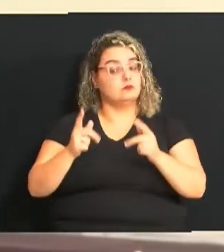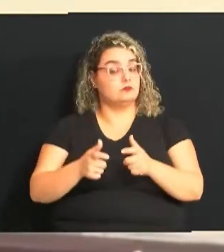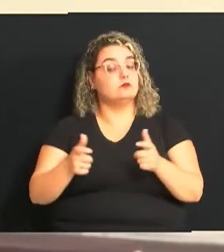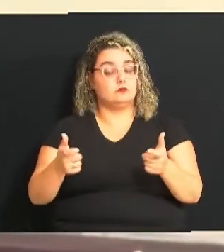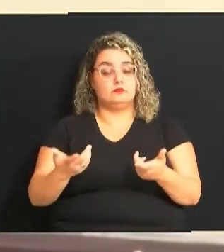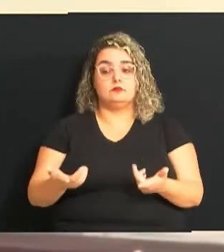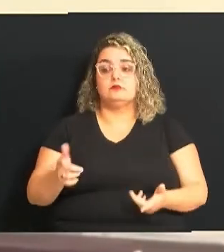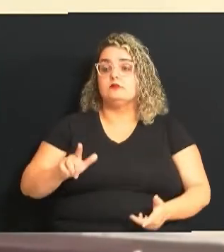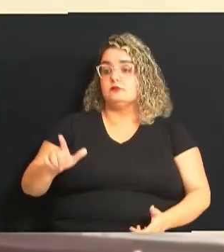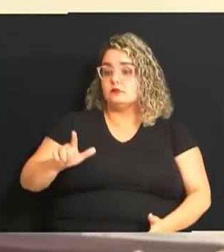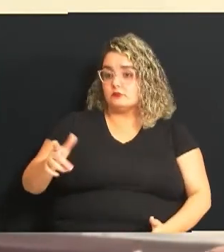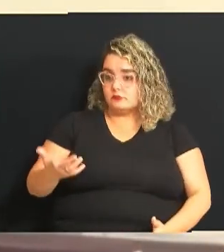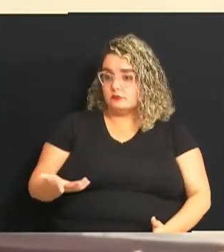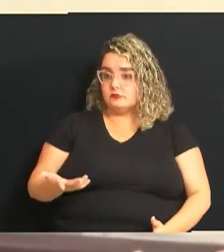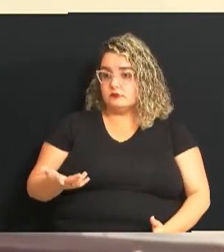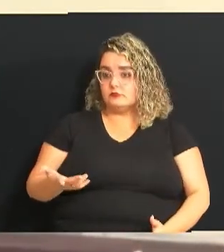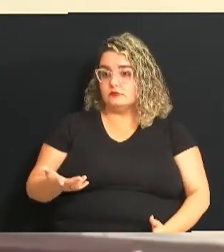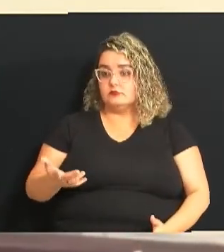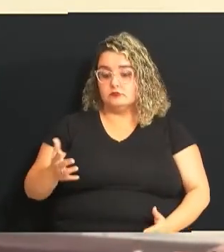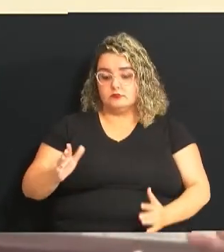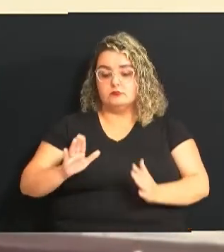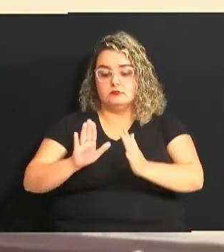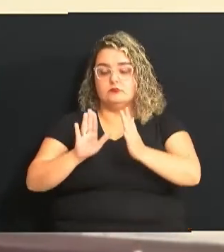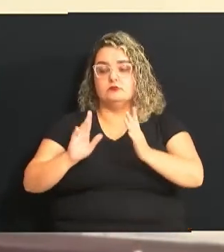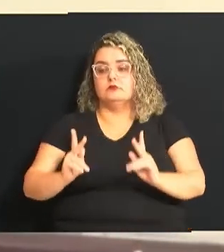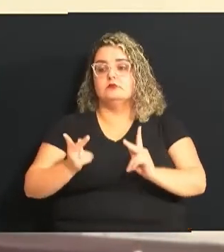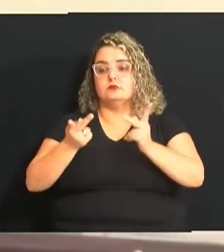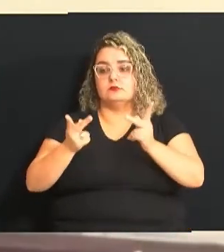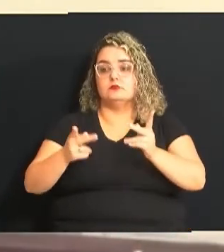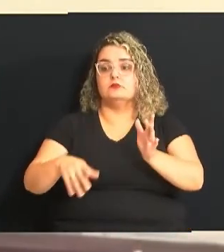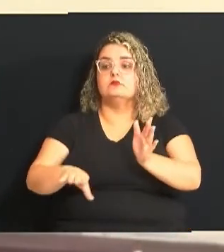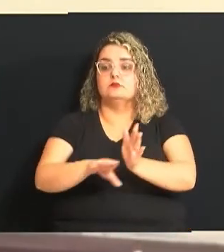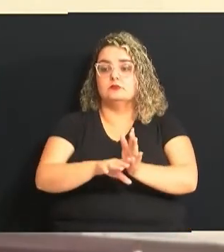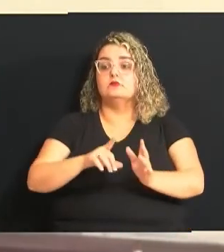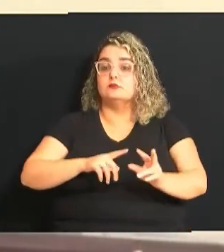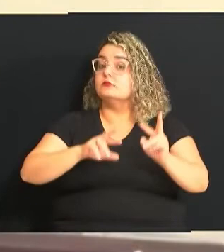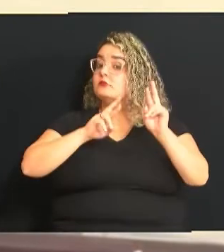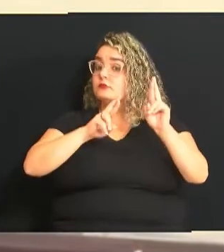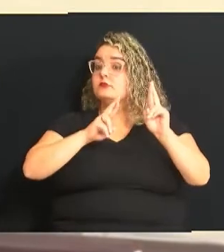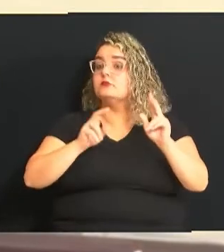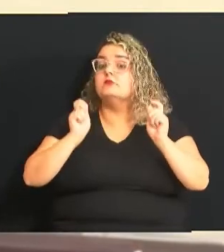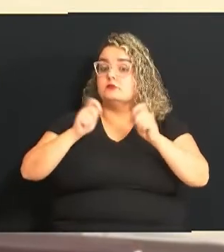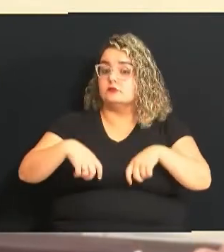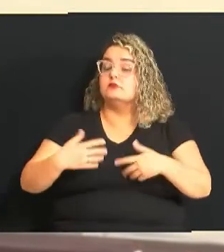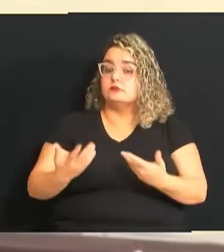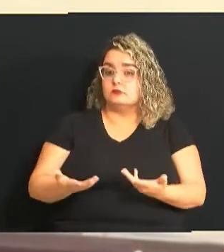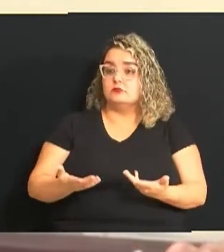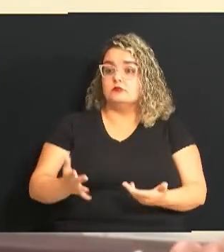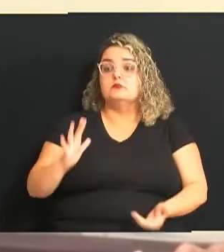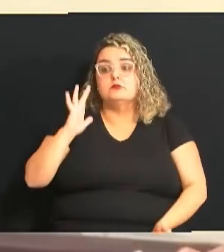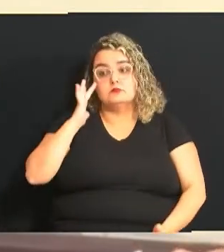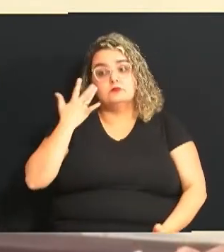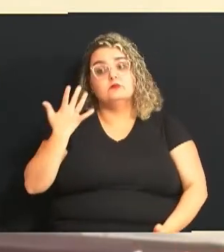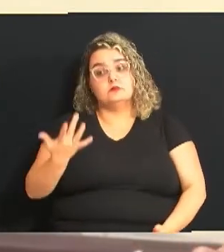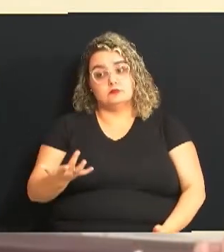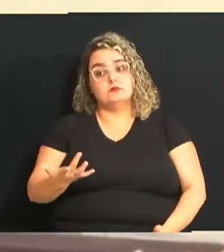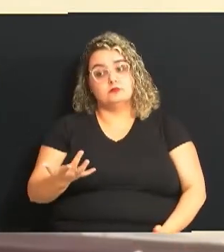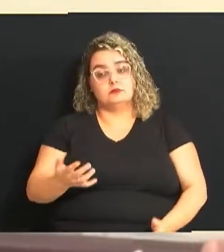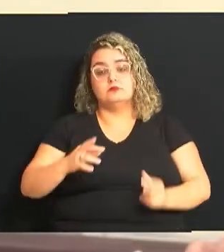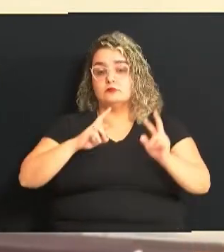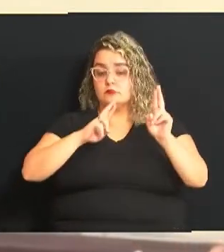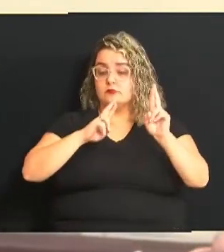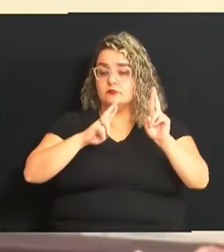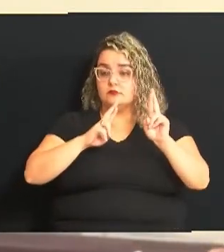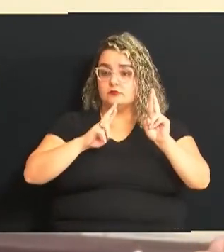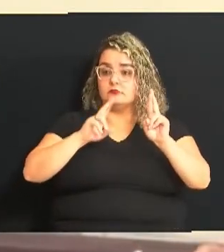E, logicamente, diante dessa conquista, vem a expectativa de efetivação. Então, eu acho que a